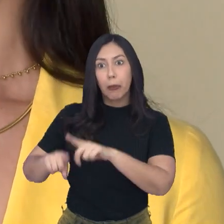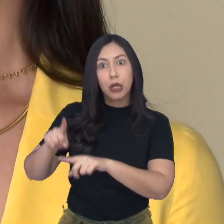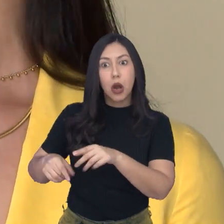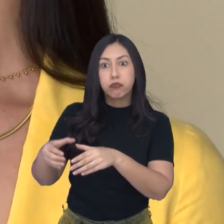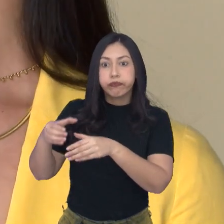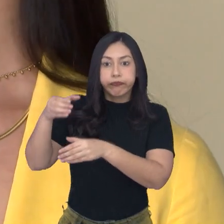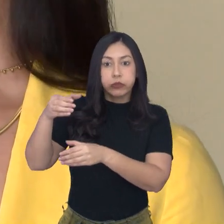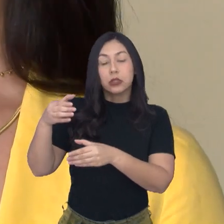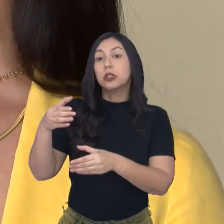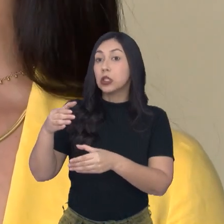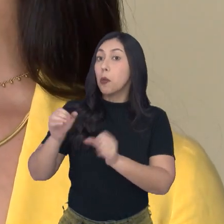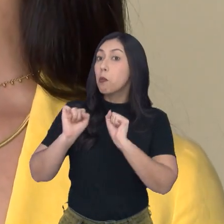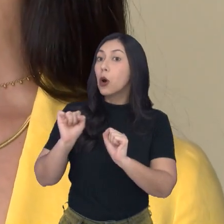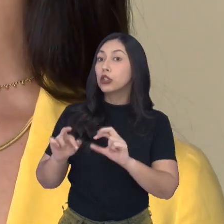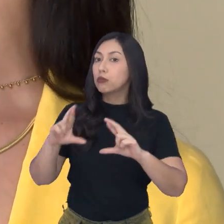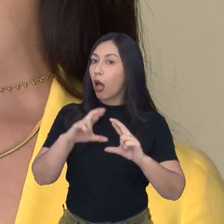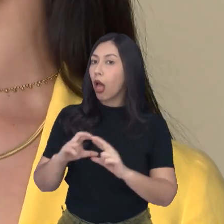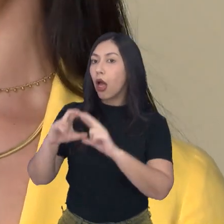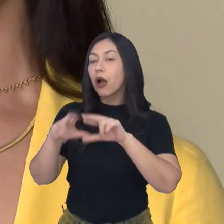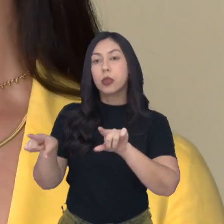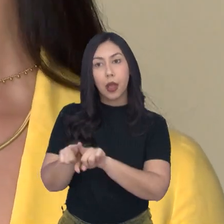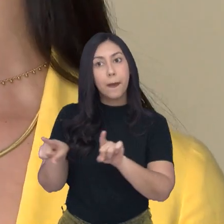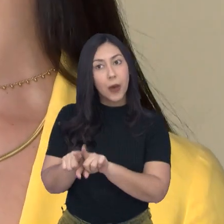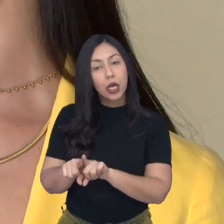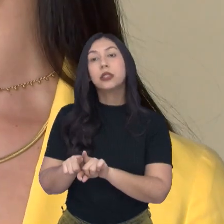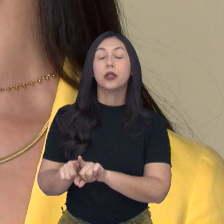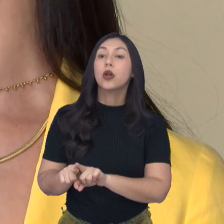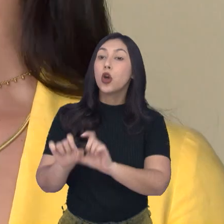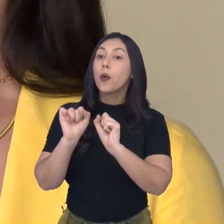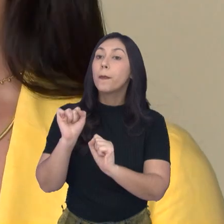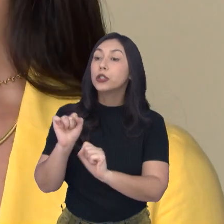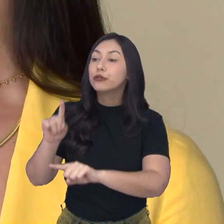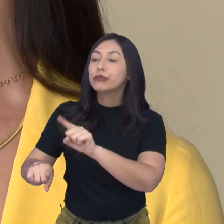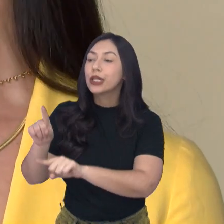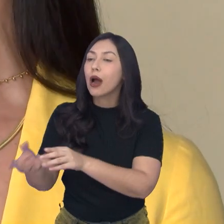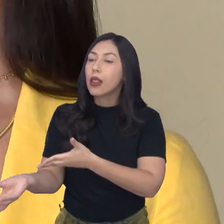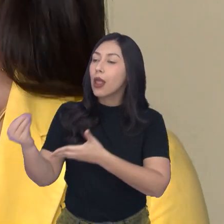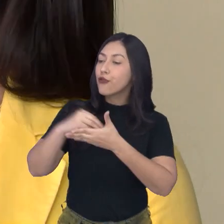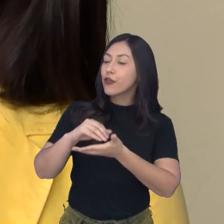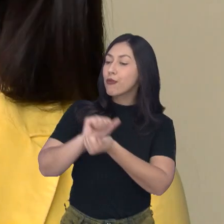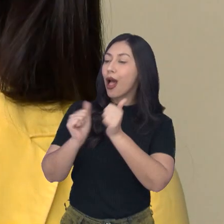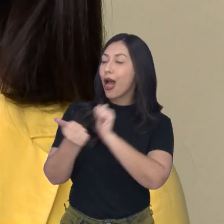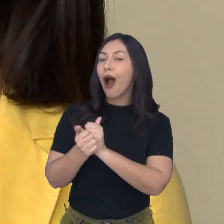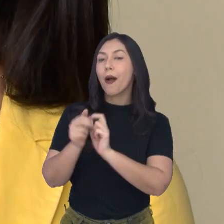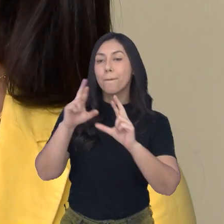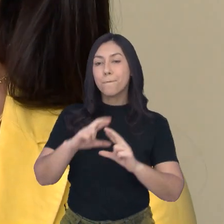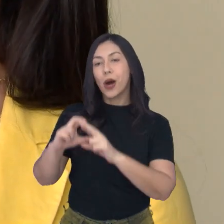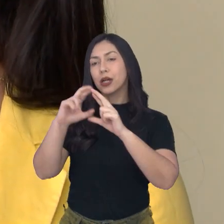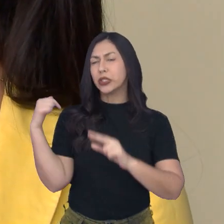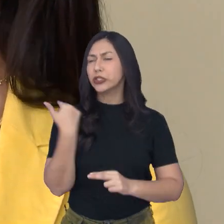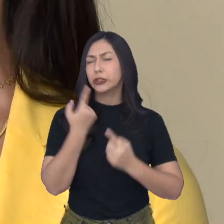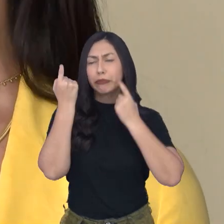são totalmente recicladas, a gente também tem uma logística reversa atrás disso aí, então a gente se preocupa tanto com os descartes,